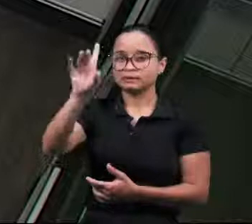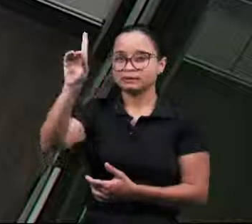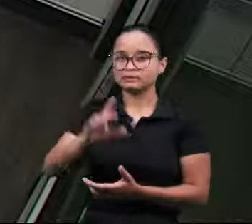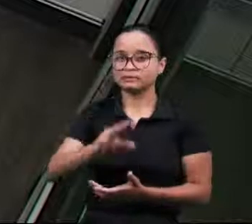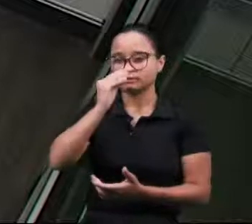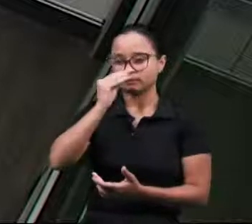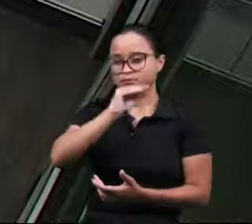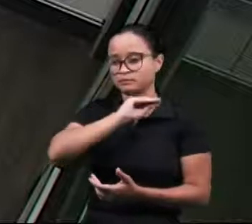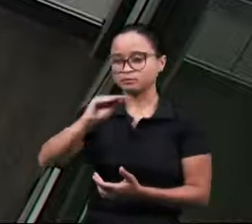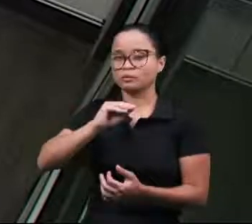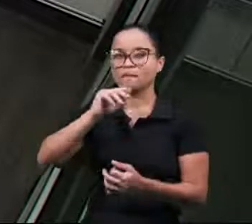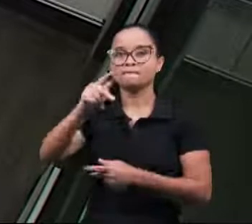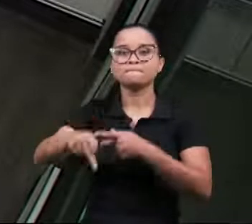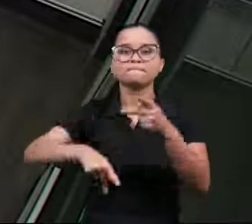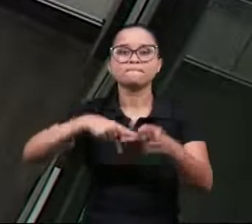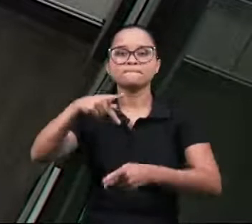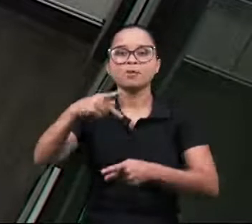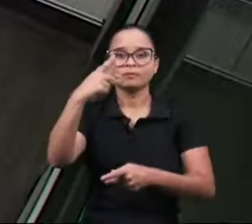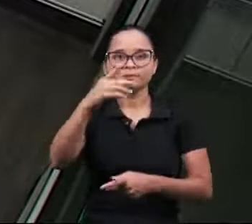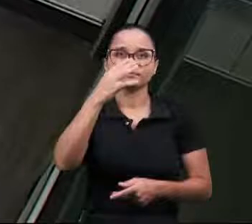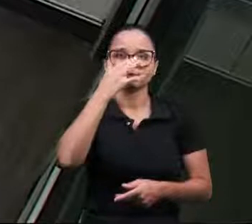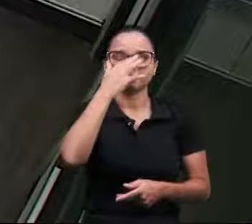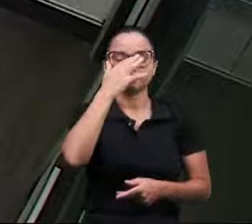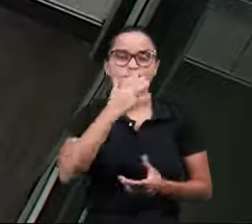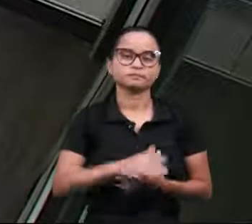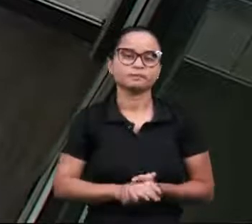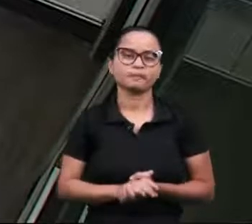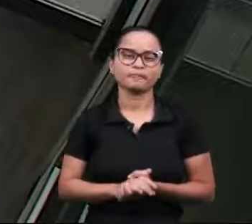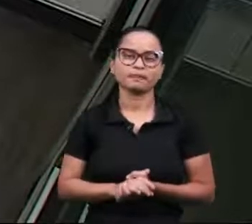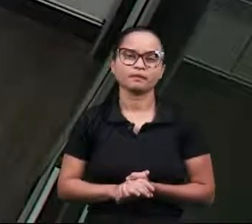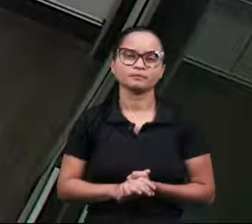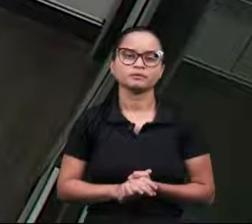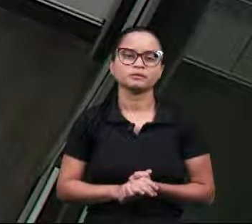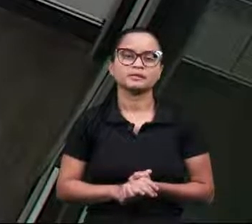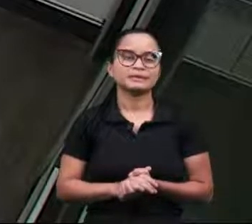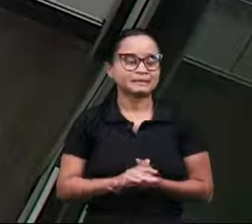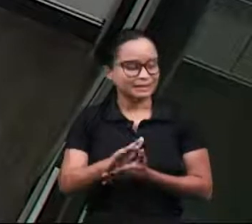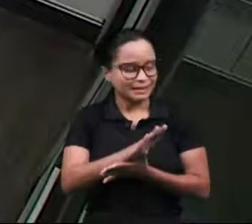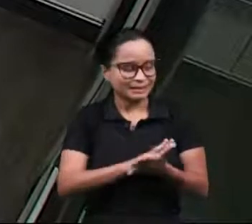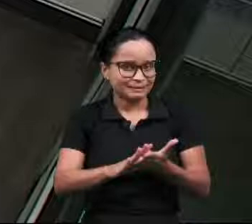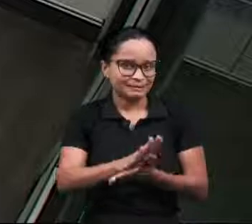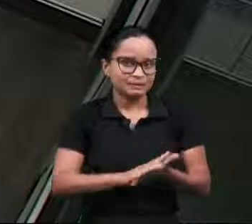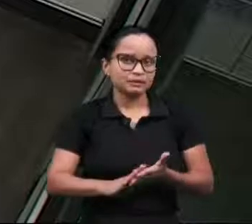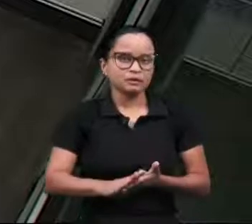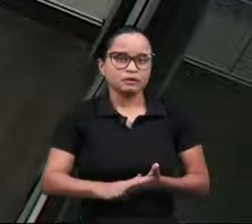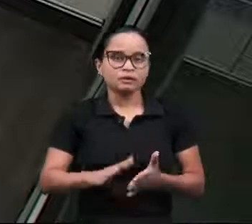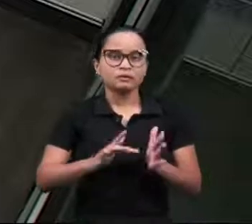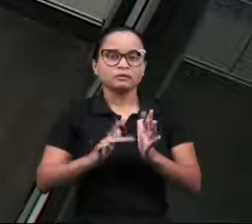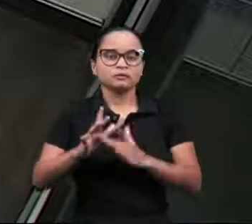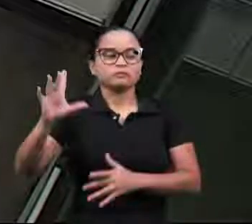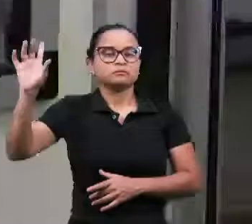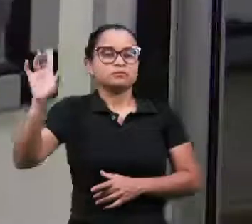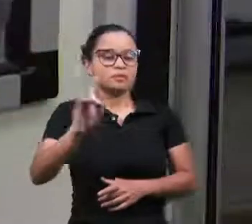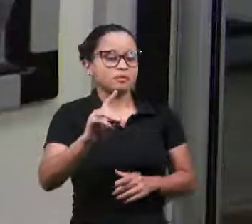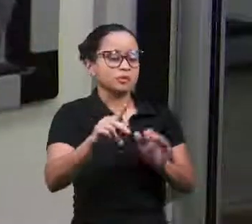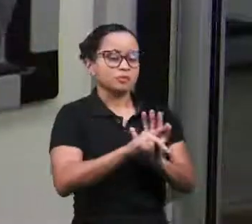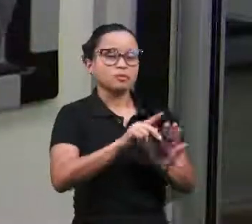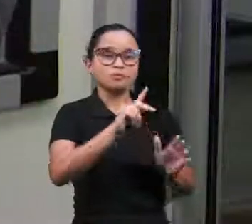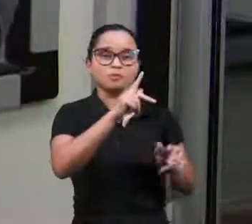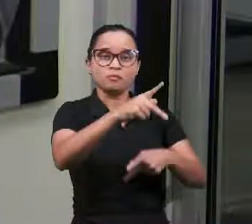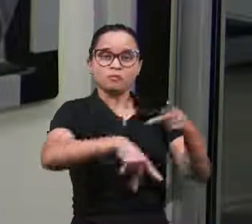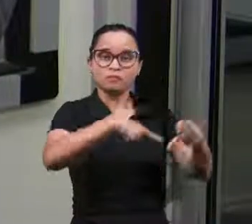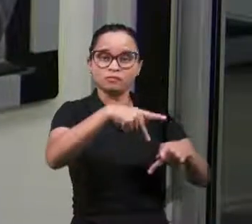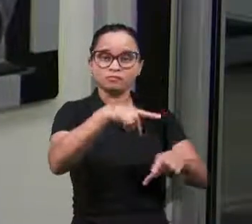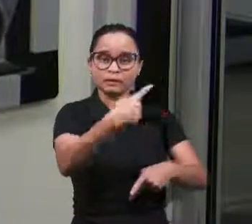povo de forma nenhuma. Veio para os seus, a palavra diz, né? E os seus não receberam. Mas se na rejeição